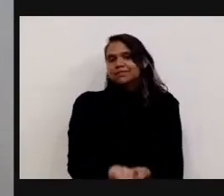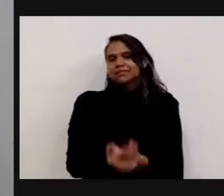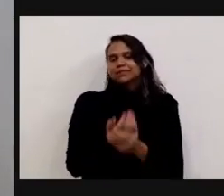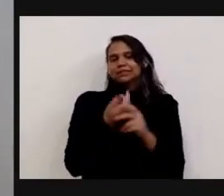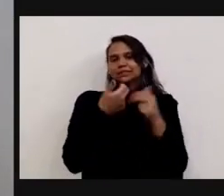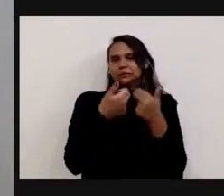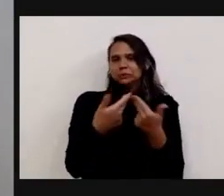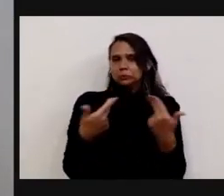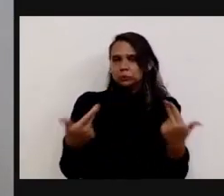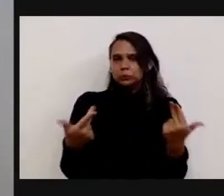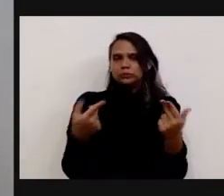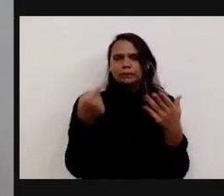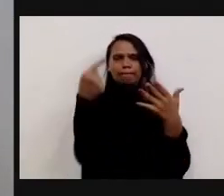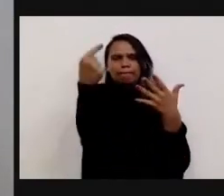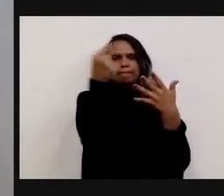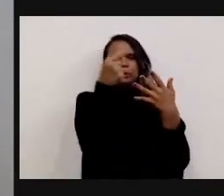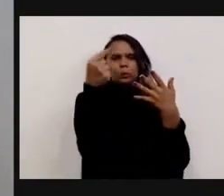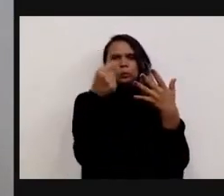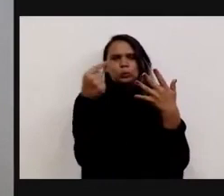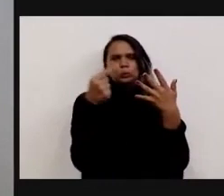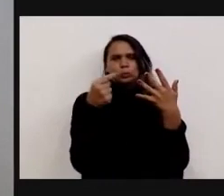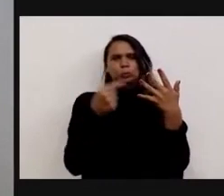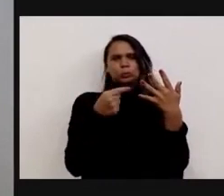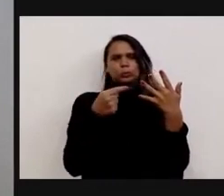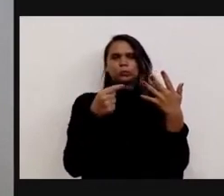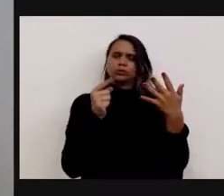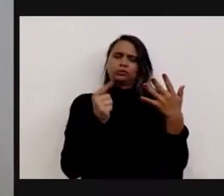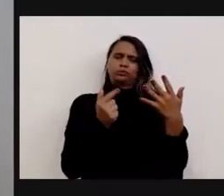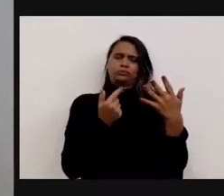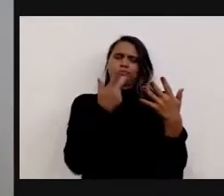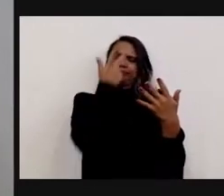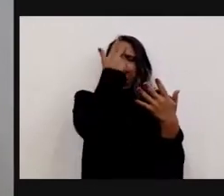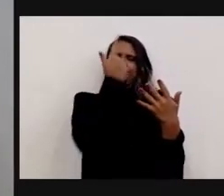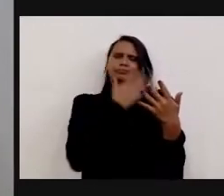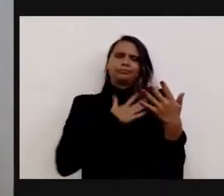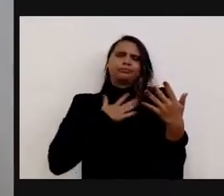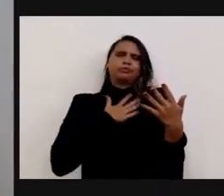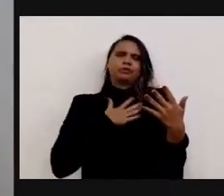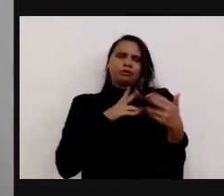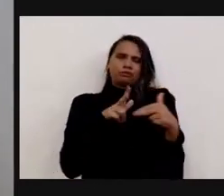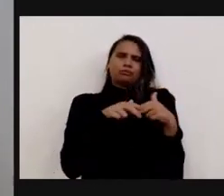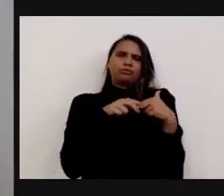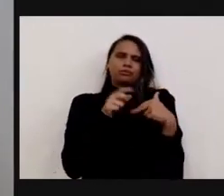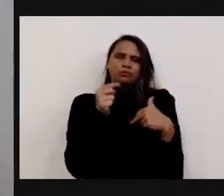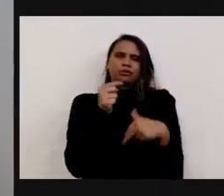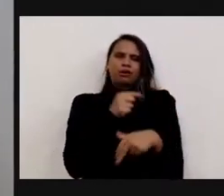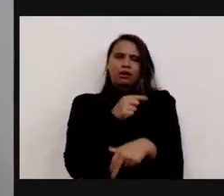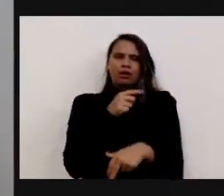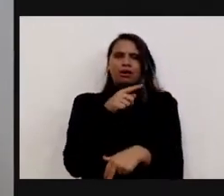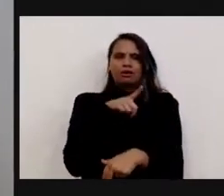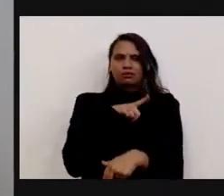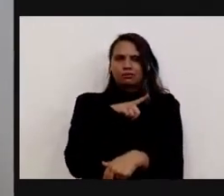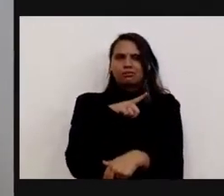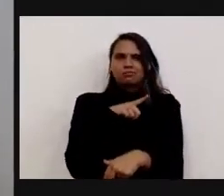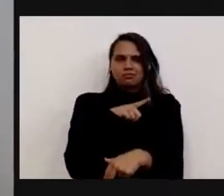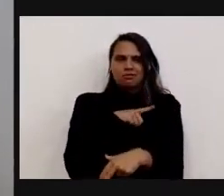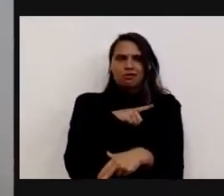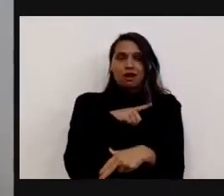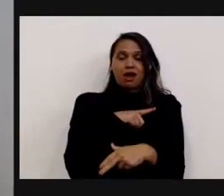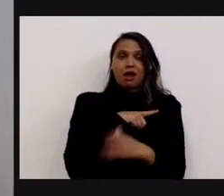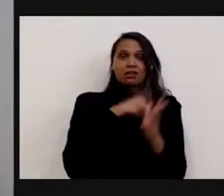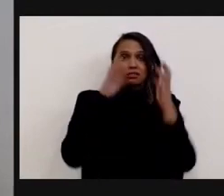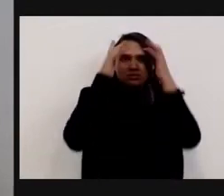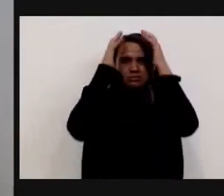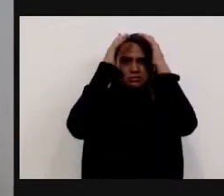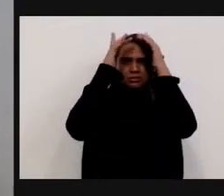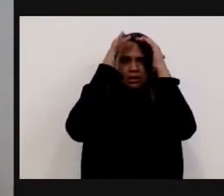né que são muito pontuais elas adiantam sim quem não gosta tá essa é o pousar que tem uma pesquisa que a neuroeconomia